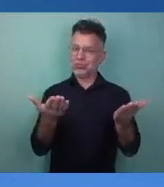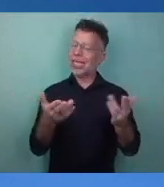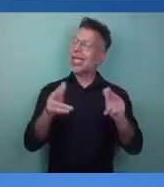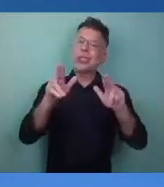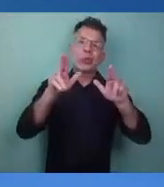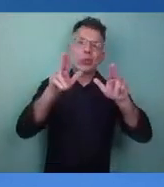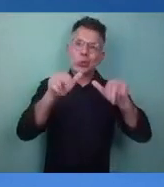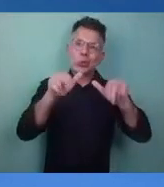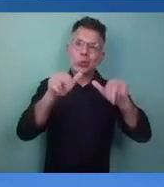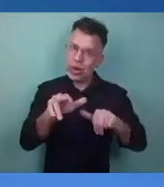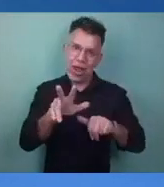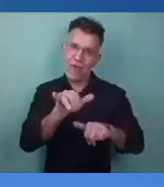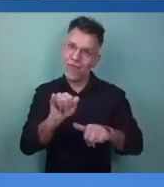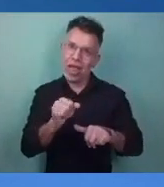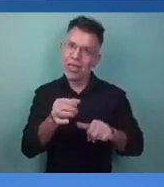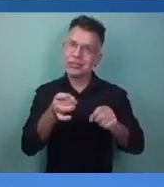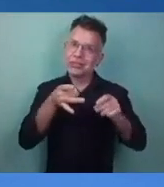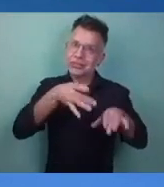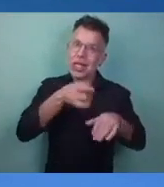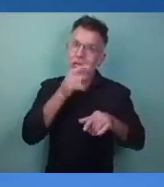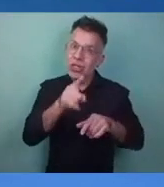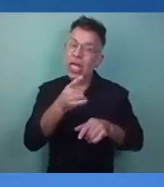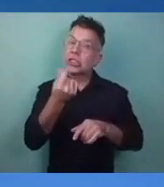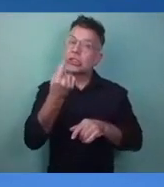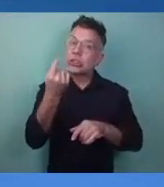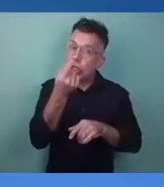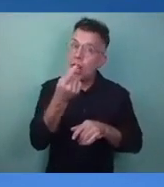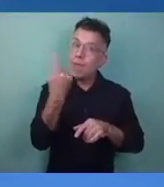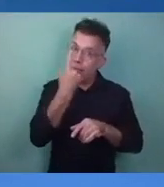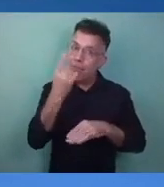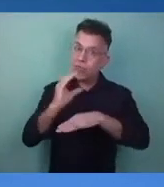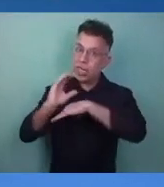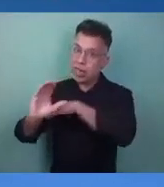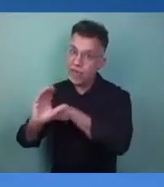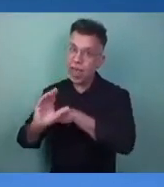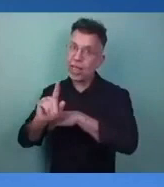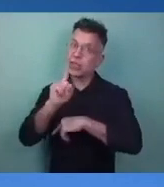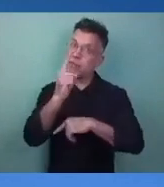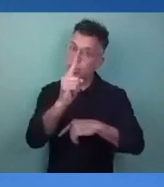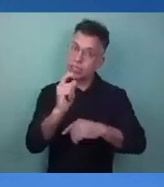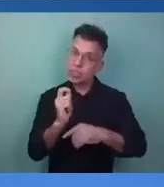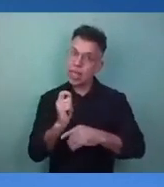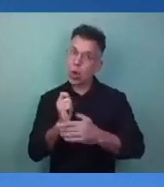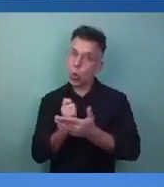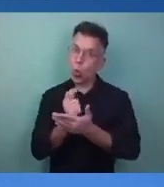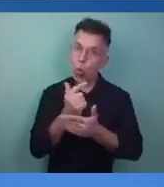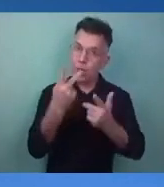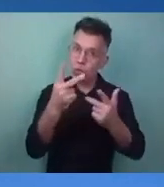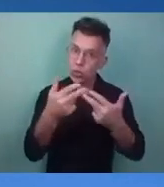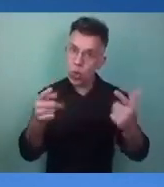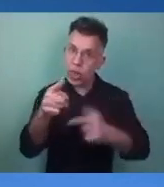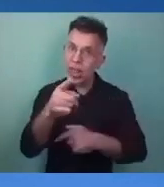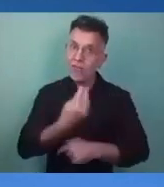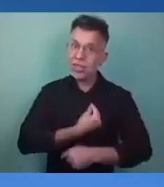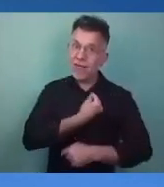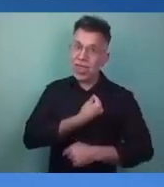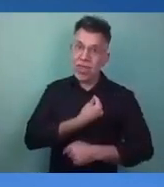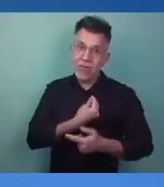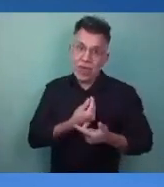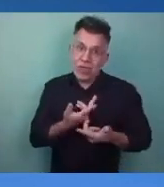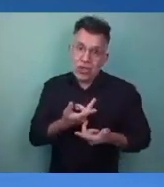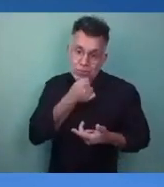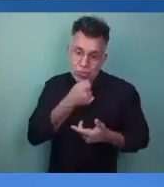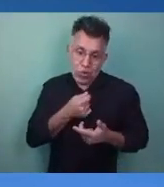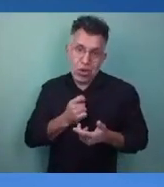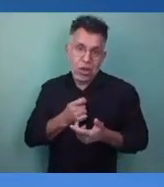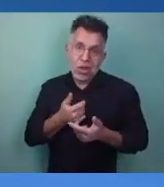Dinheiro não sobra, né? Você primeiro investe, você se paga e você vive com o que sobra. Então, esse é